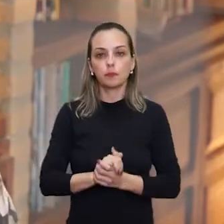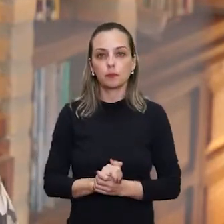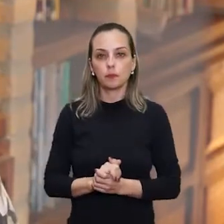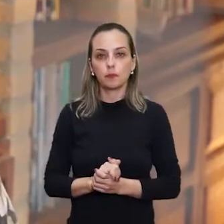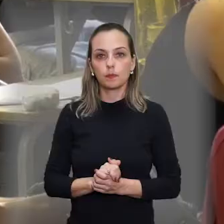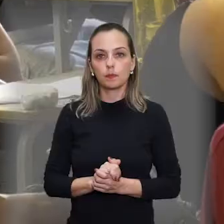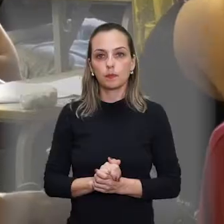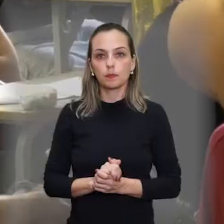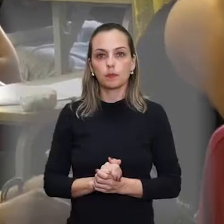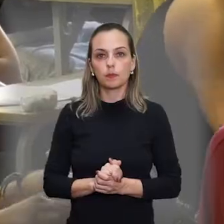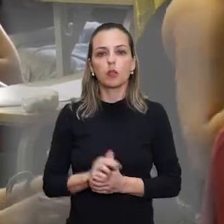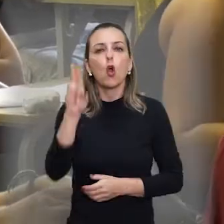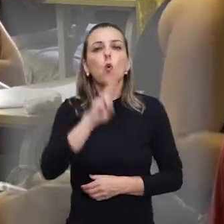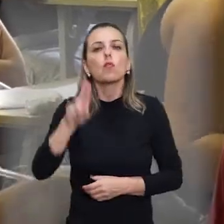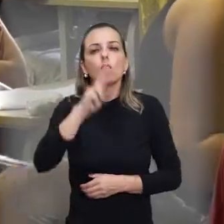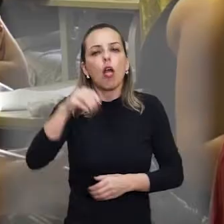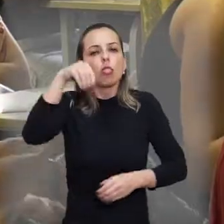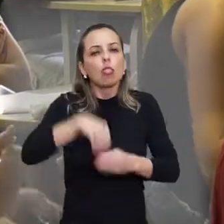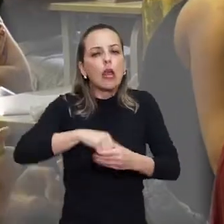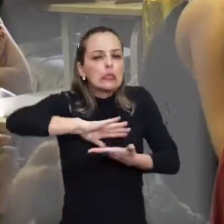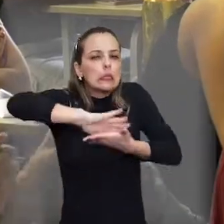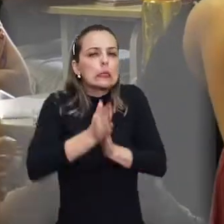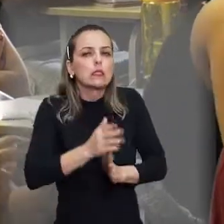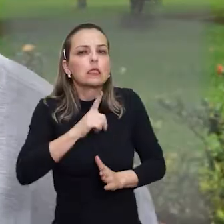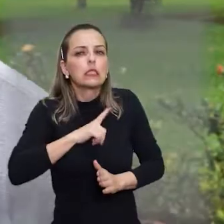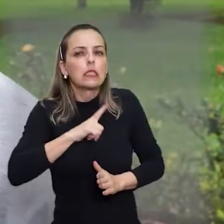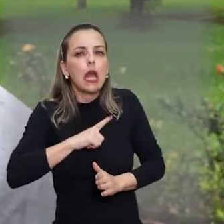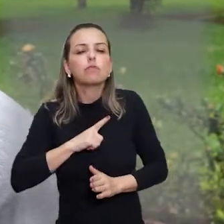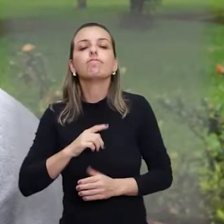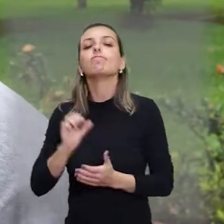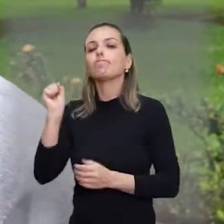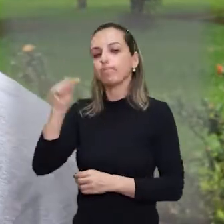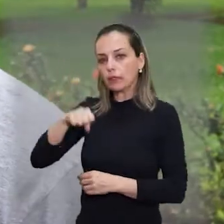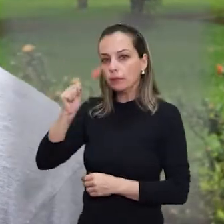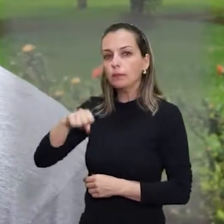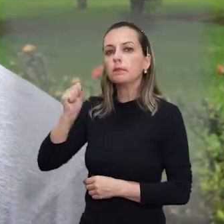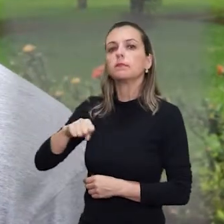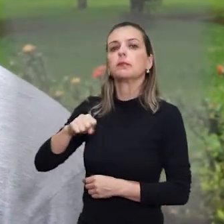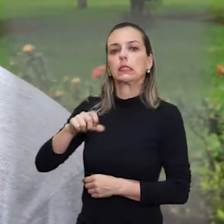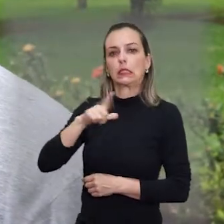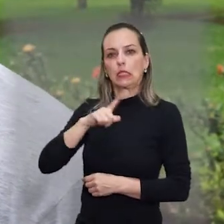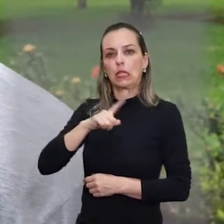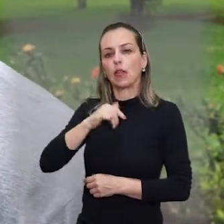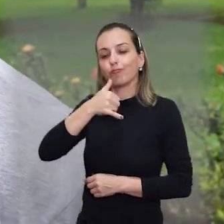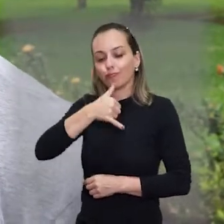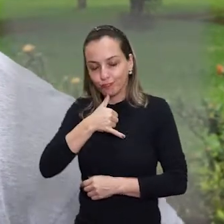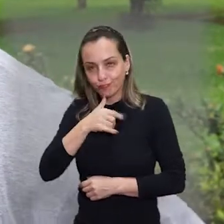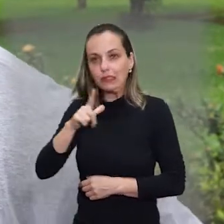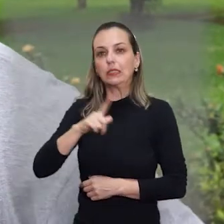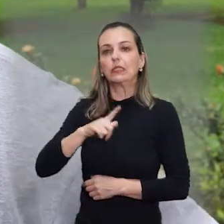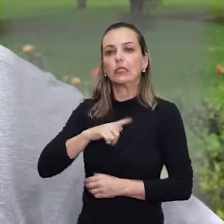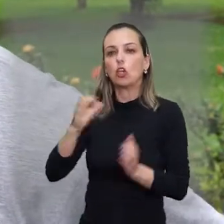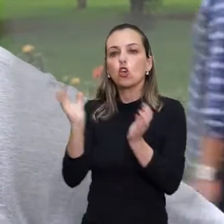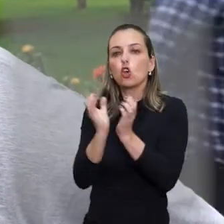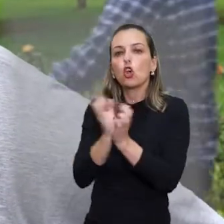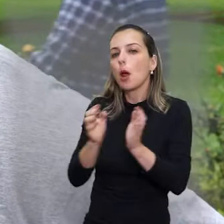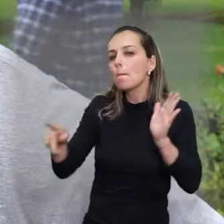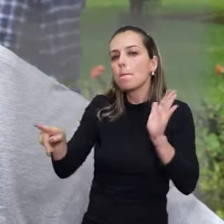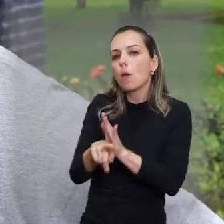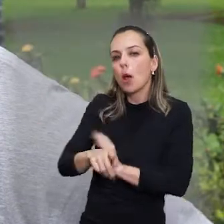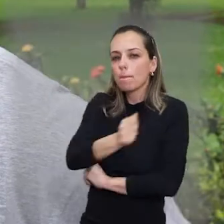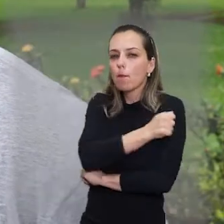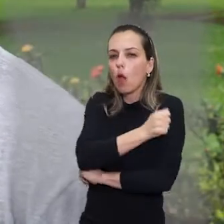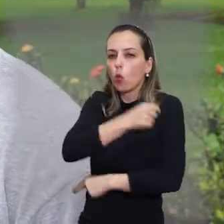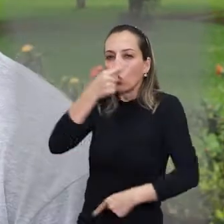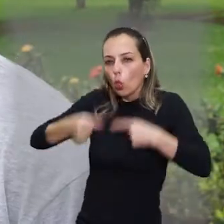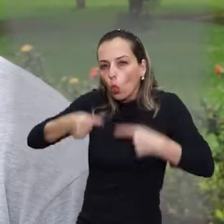na universidade. Você acha que existe racismo dentro da universidade? Existe bastante. Infelizmente existe.